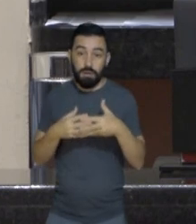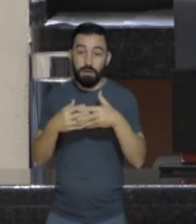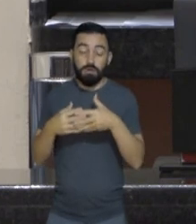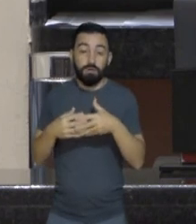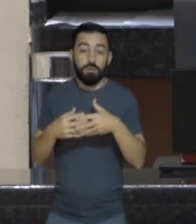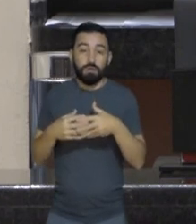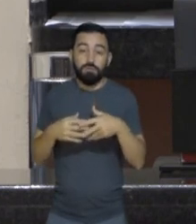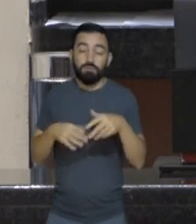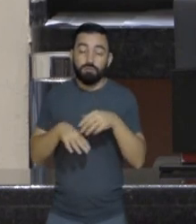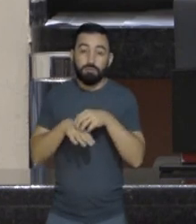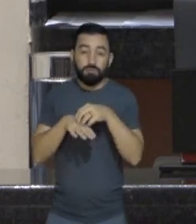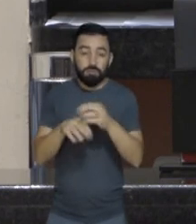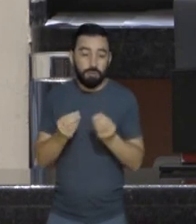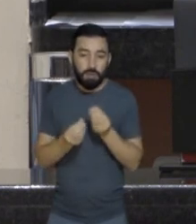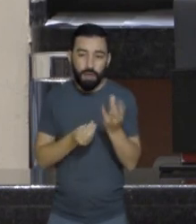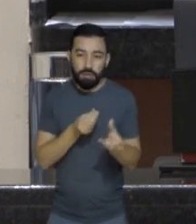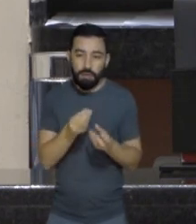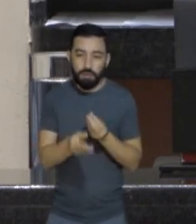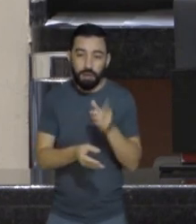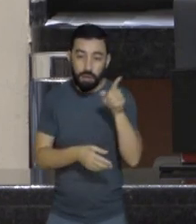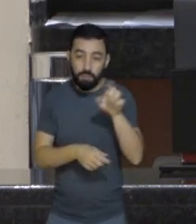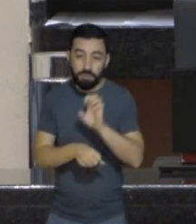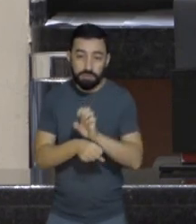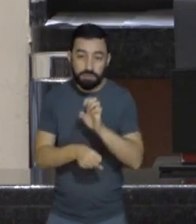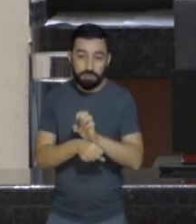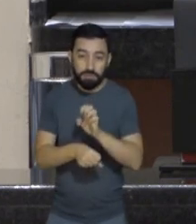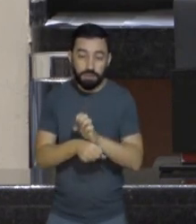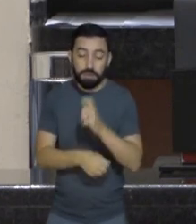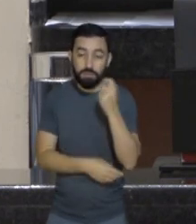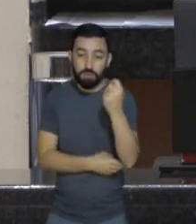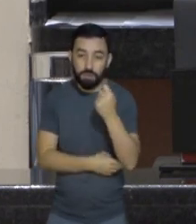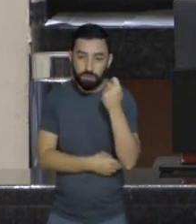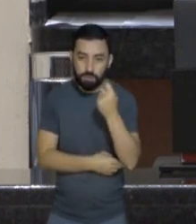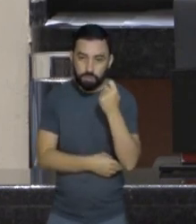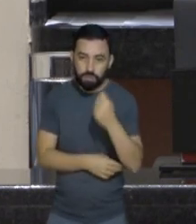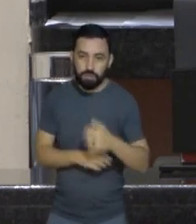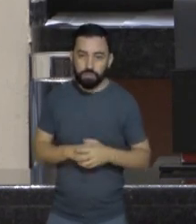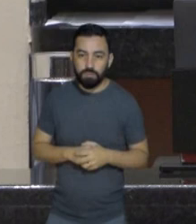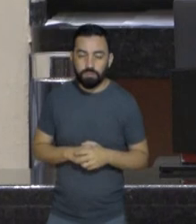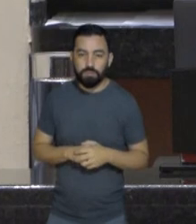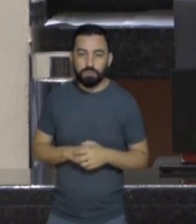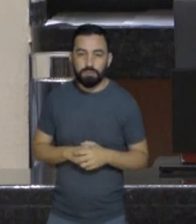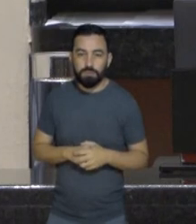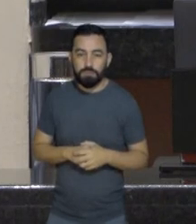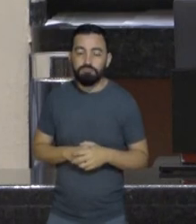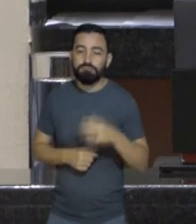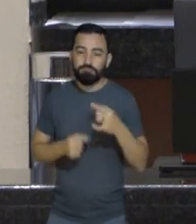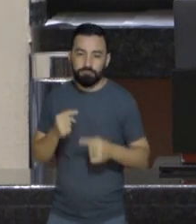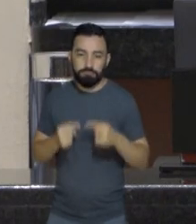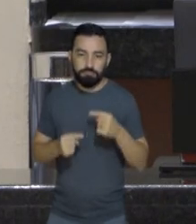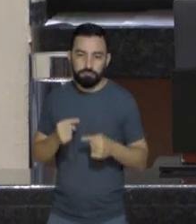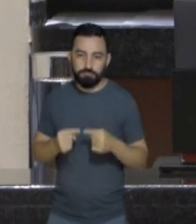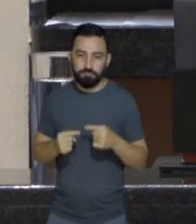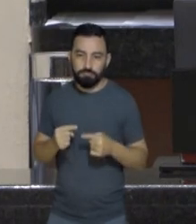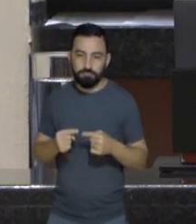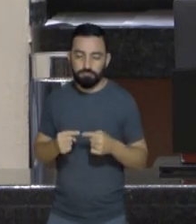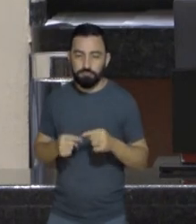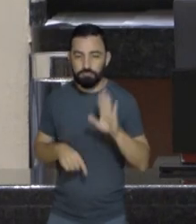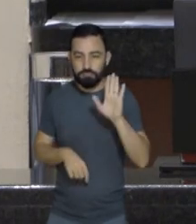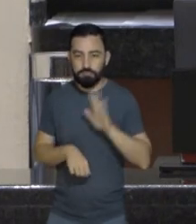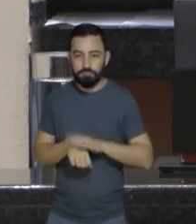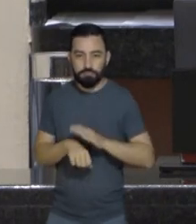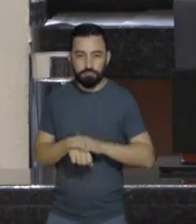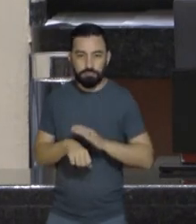transportam doações para o estado do Rio Grande do Sul. Em discussão, deputado autor da